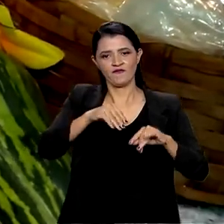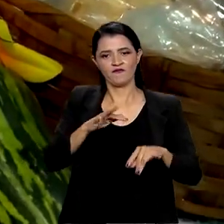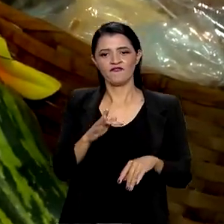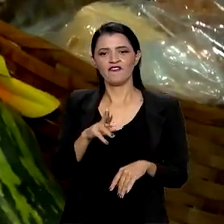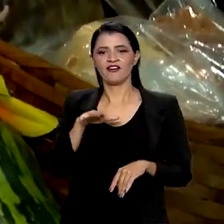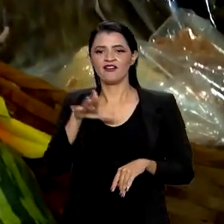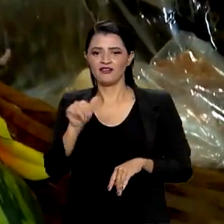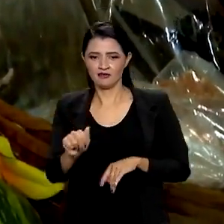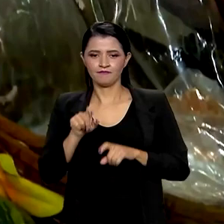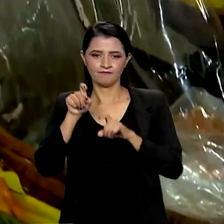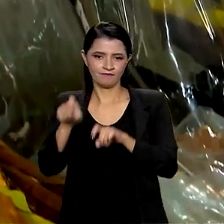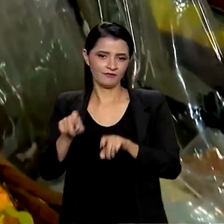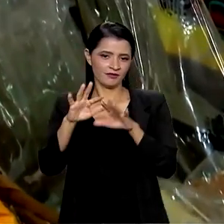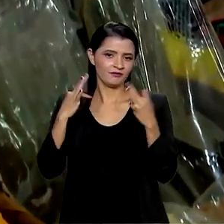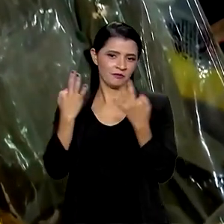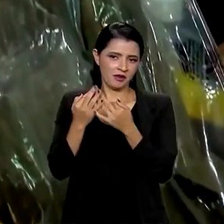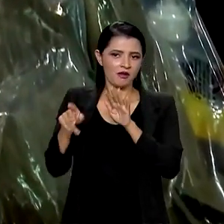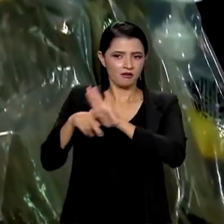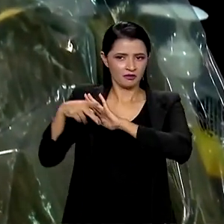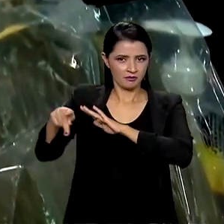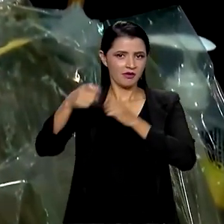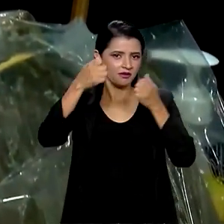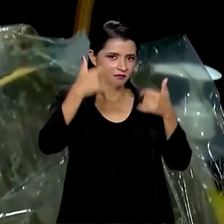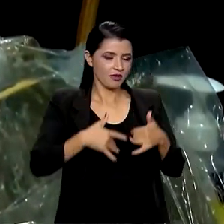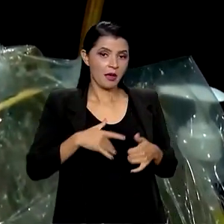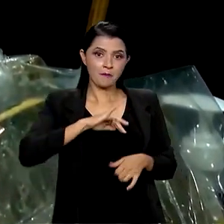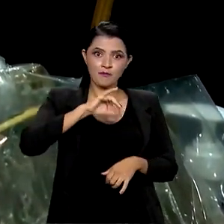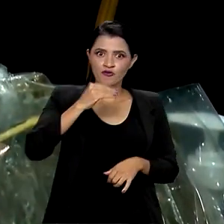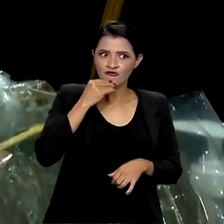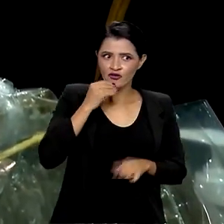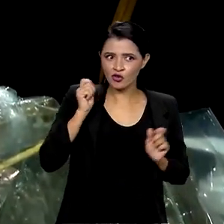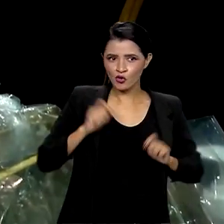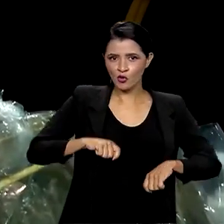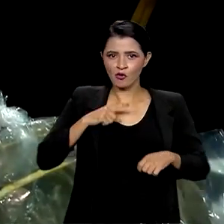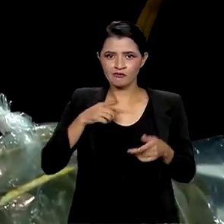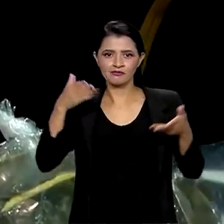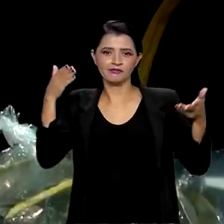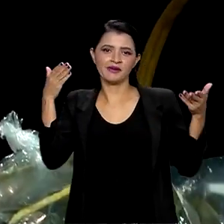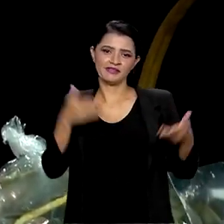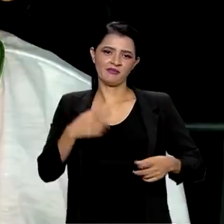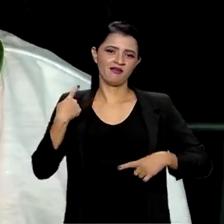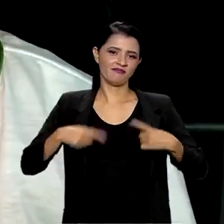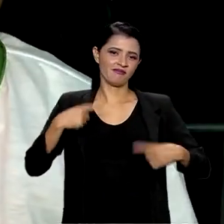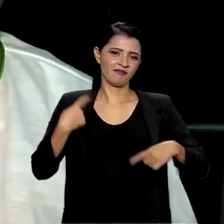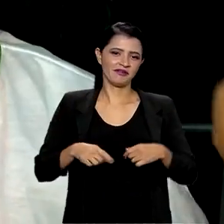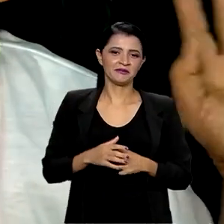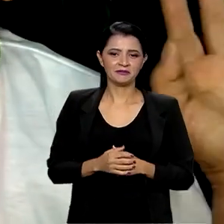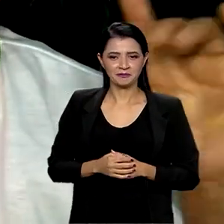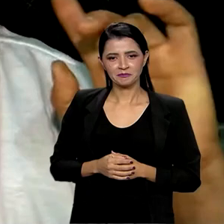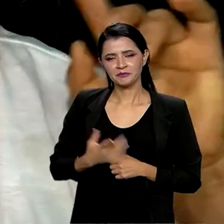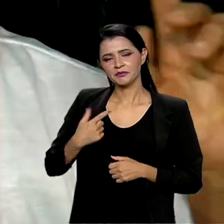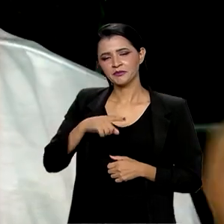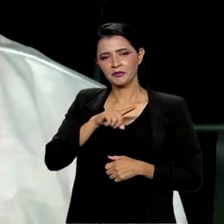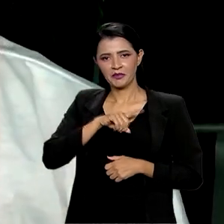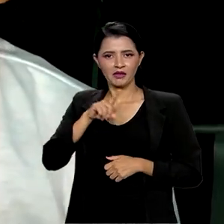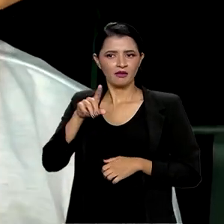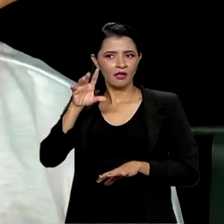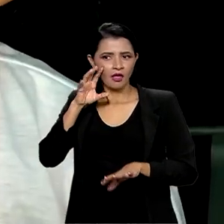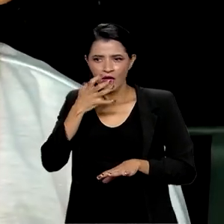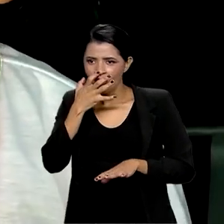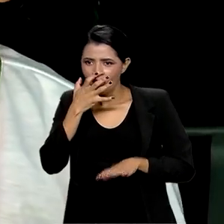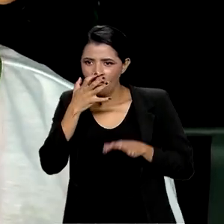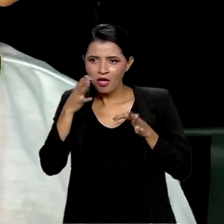agricultora familiar conta que também aproveitou a oportunidade para participar dos debates. A gente está de ouvido atento,